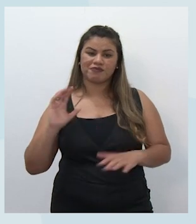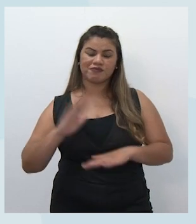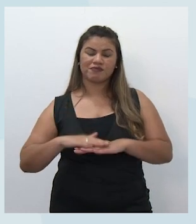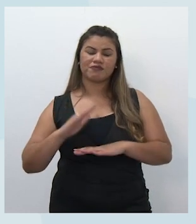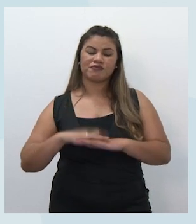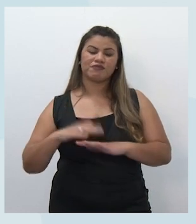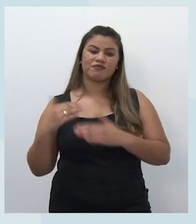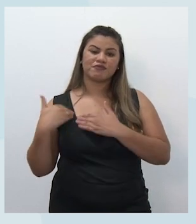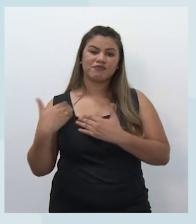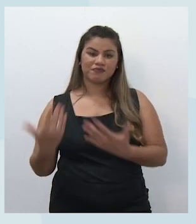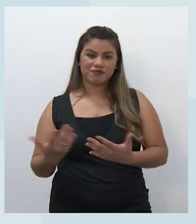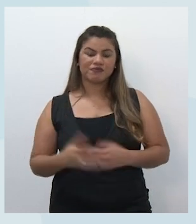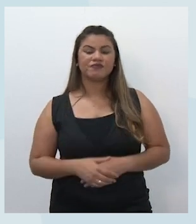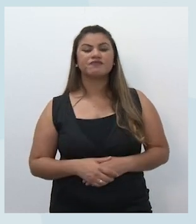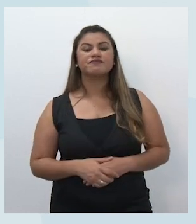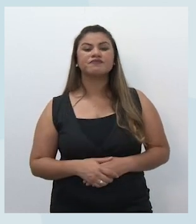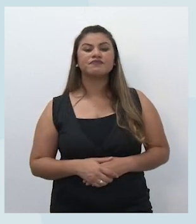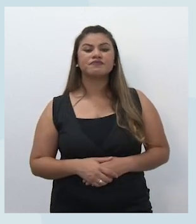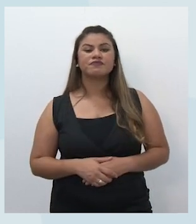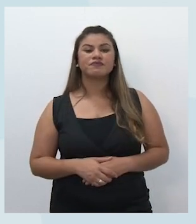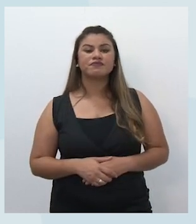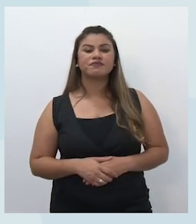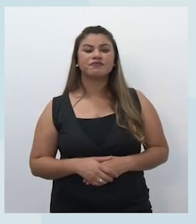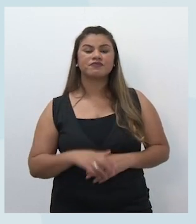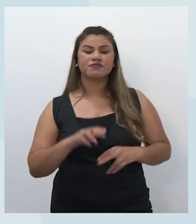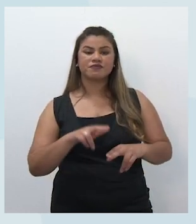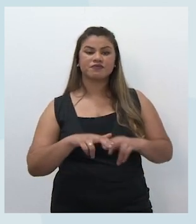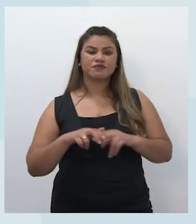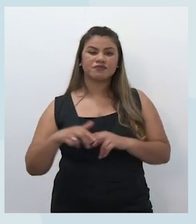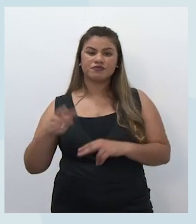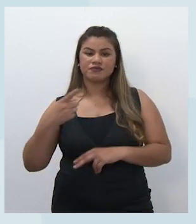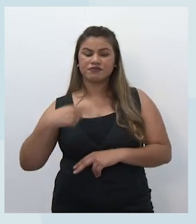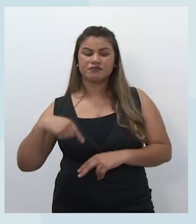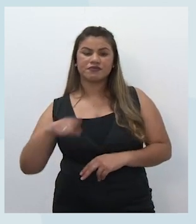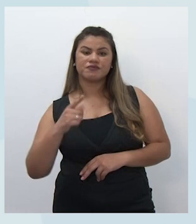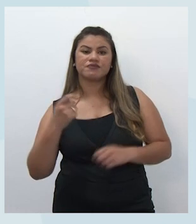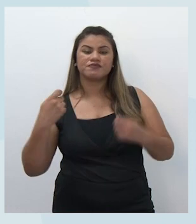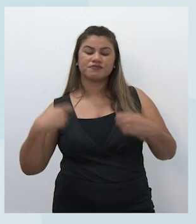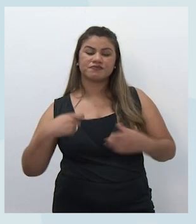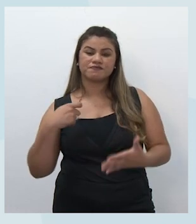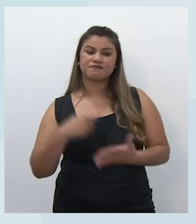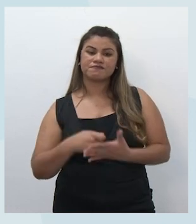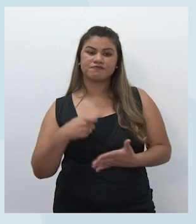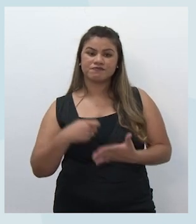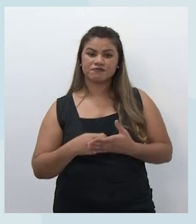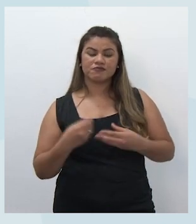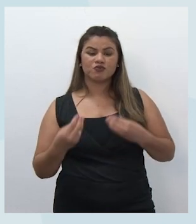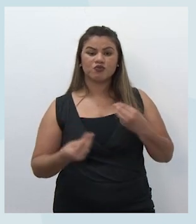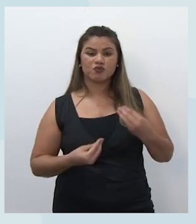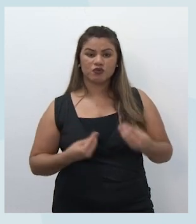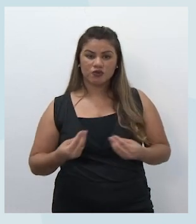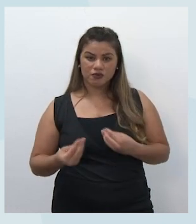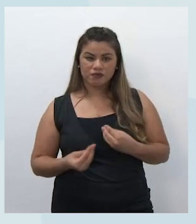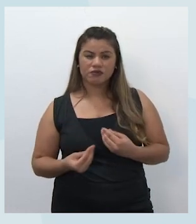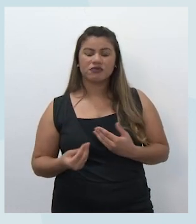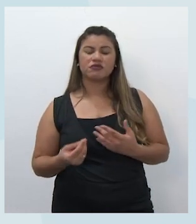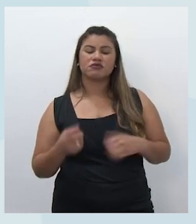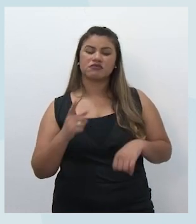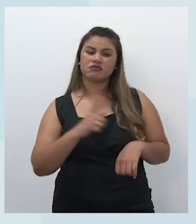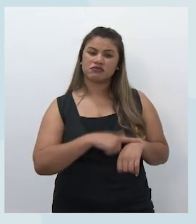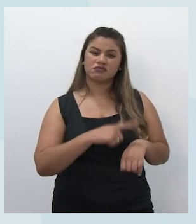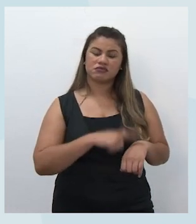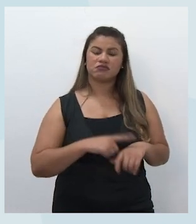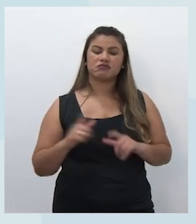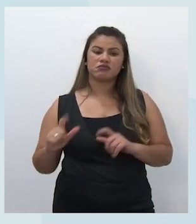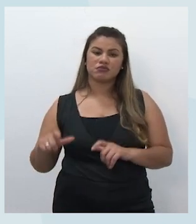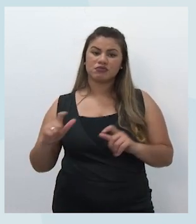responsabilidade. Assim, nós precisamos intencionalmente assegurar tempos e espaços